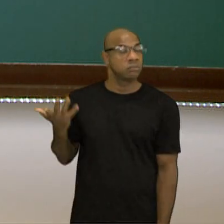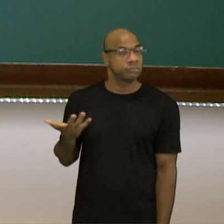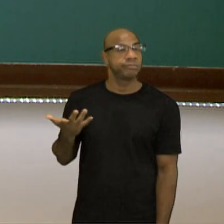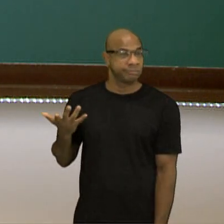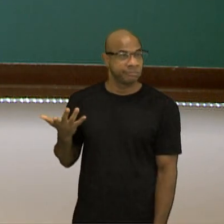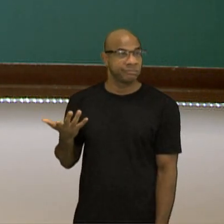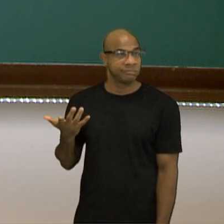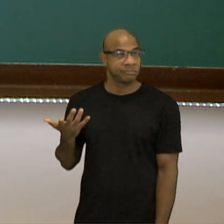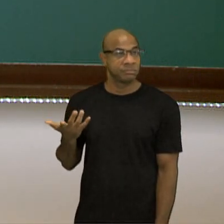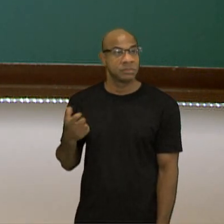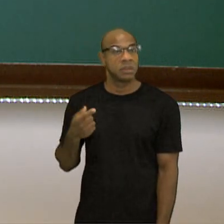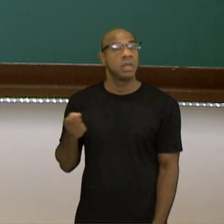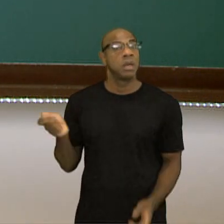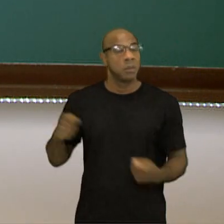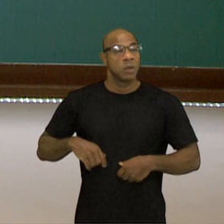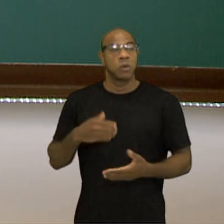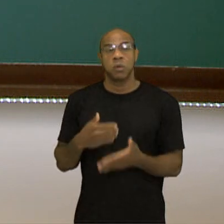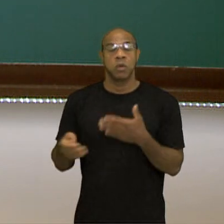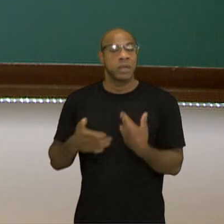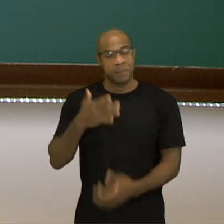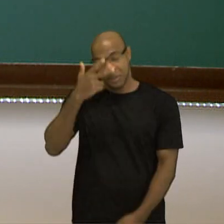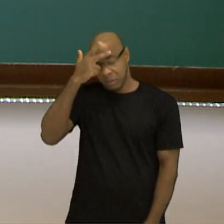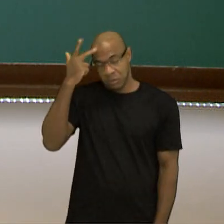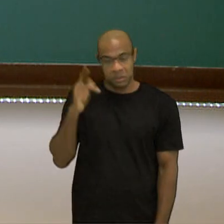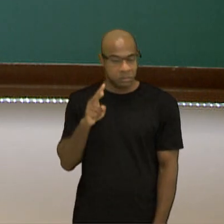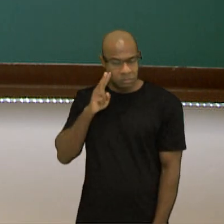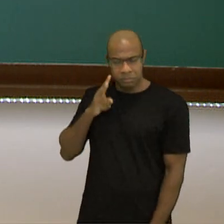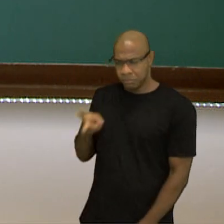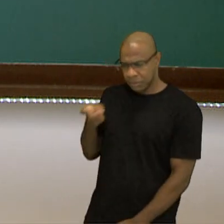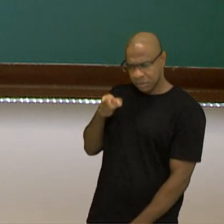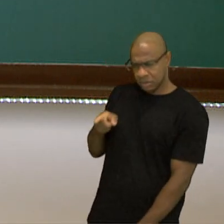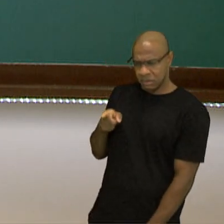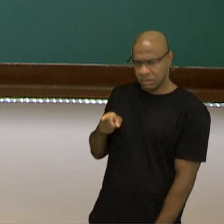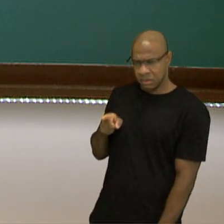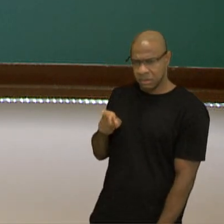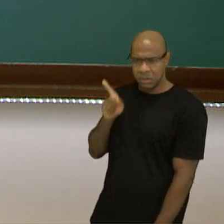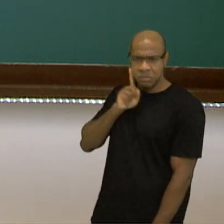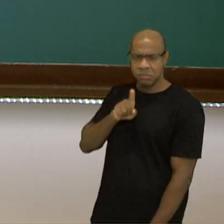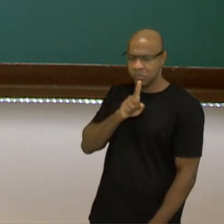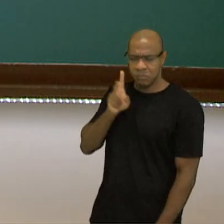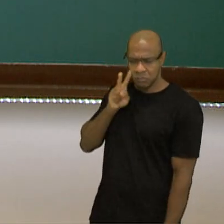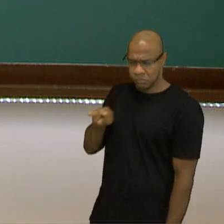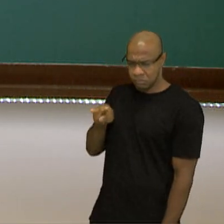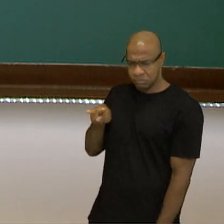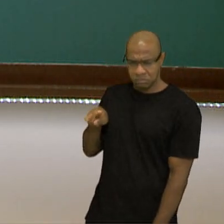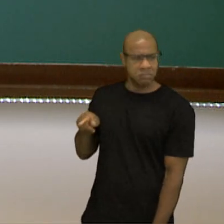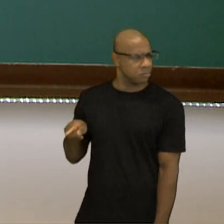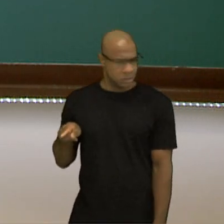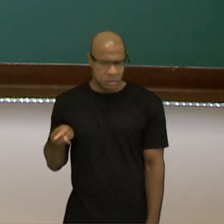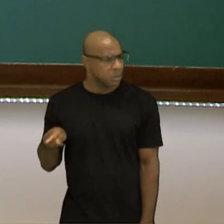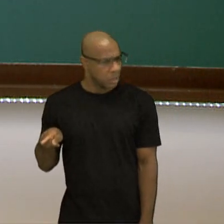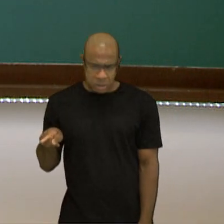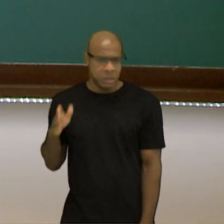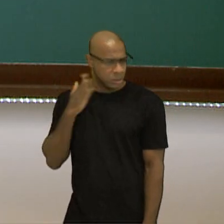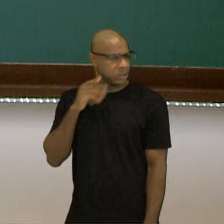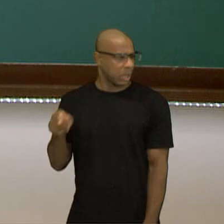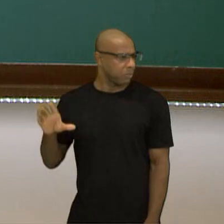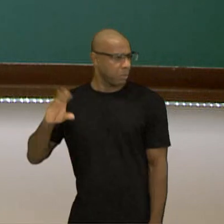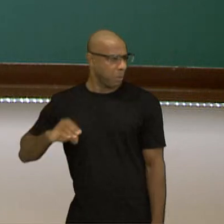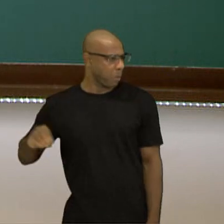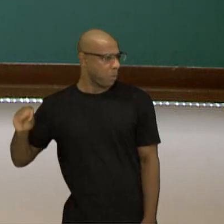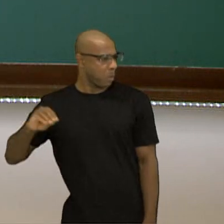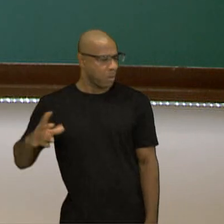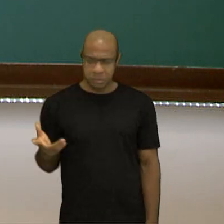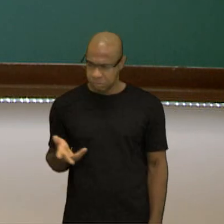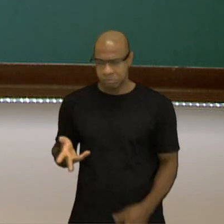apostar. Qualquer americano, por exemplo, que vê você falando, utilizando o perfeito, nossa, esse cara sabe inglês. Tá?